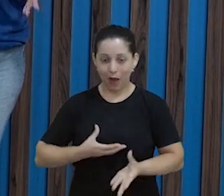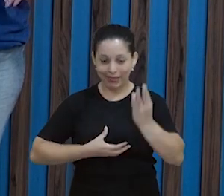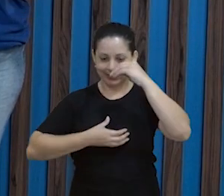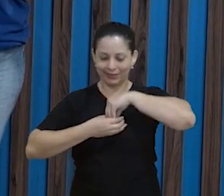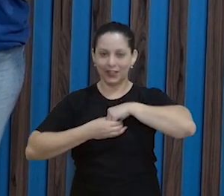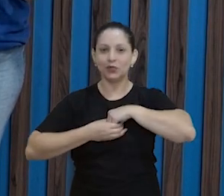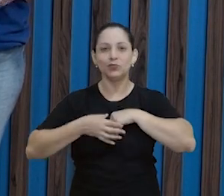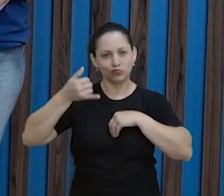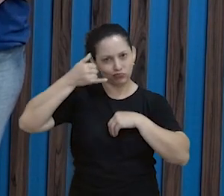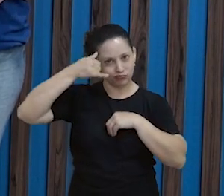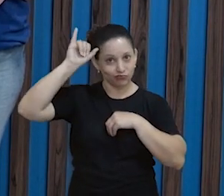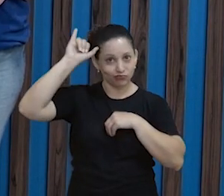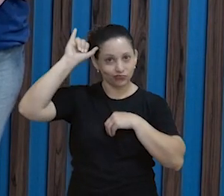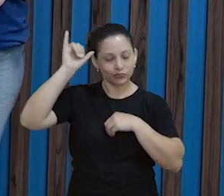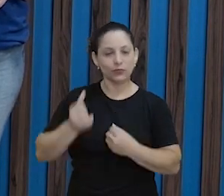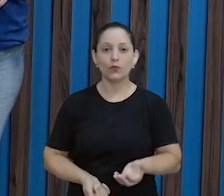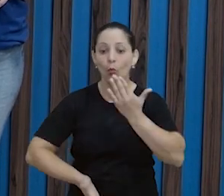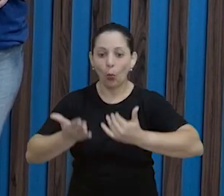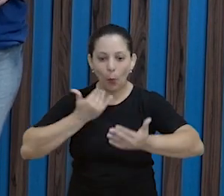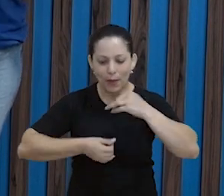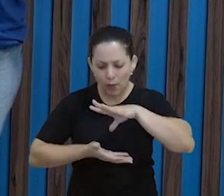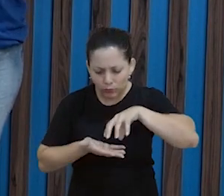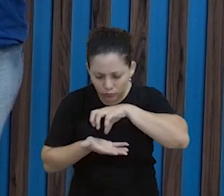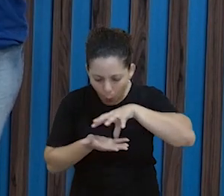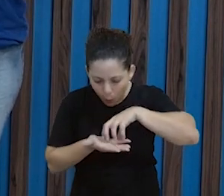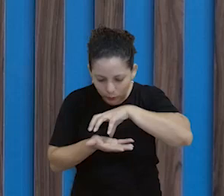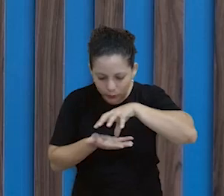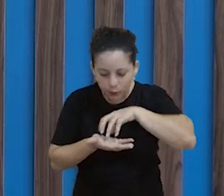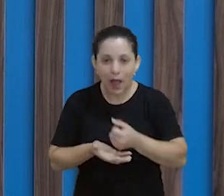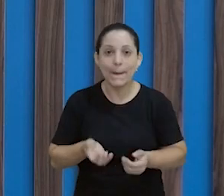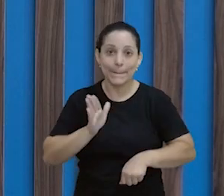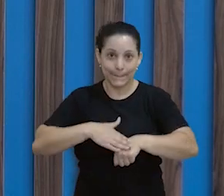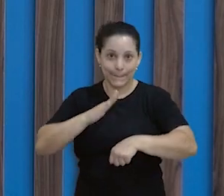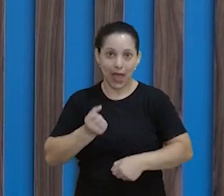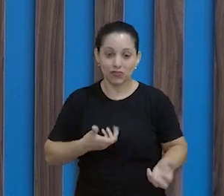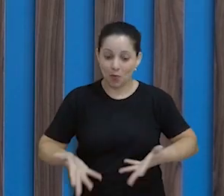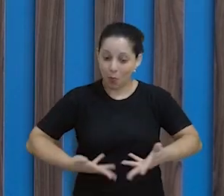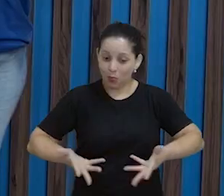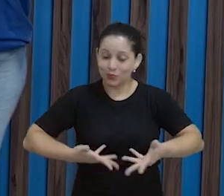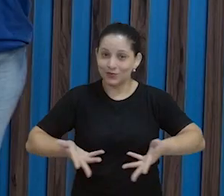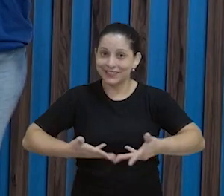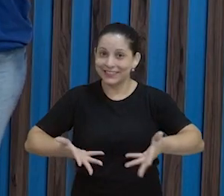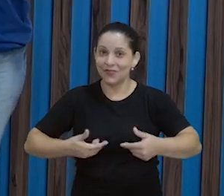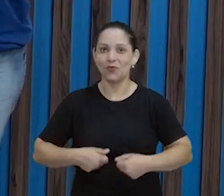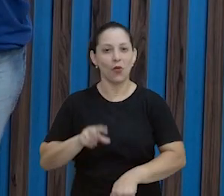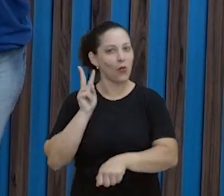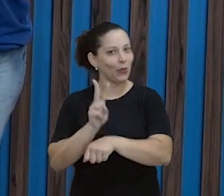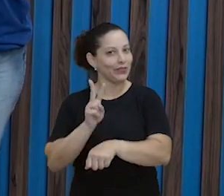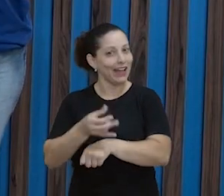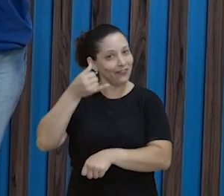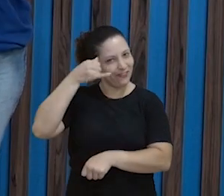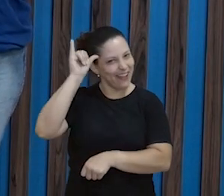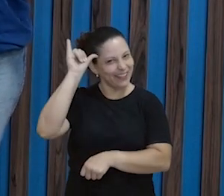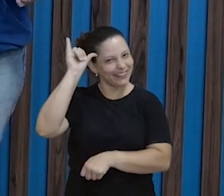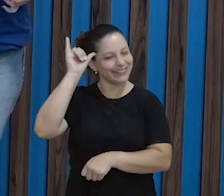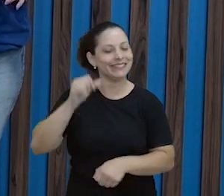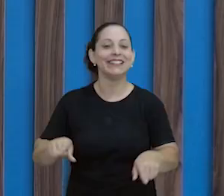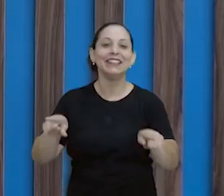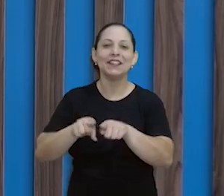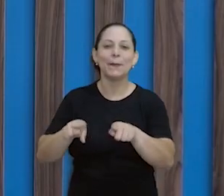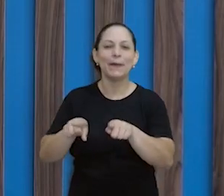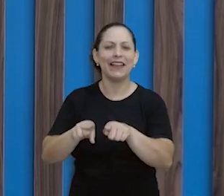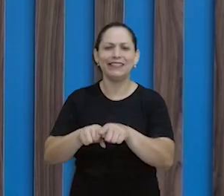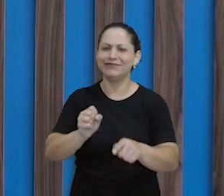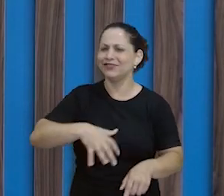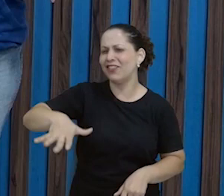come, né, prof? Mais produz. mais né? produz. Então, cuidado aí com as vaquinhas. E os bois também, né? Todos os